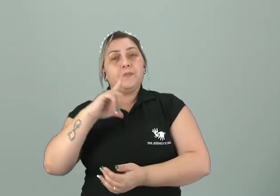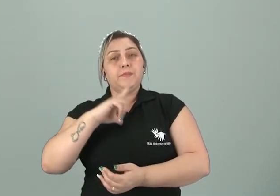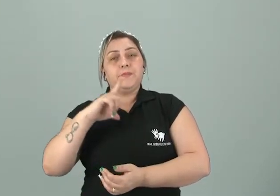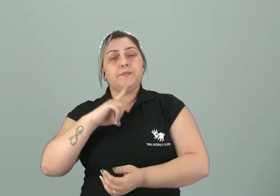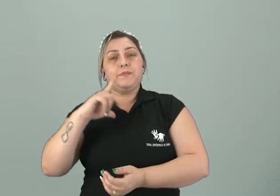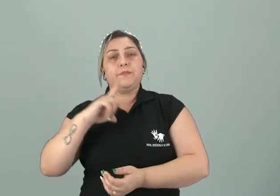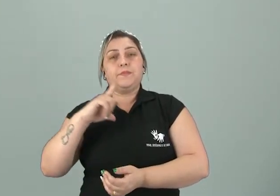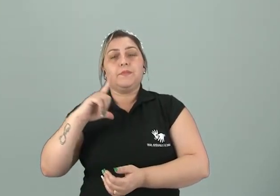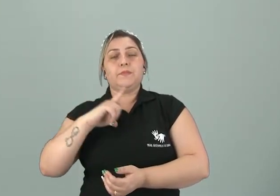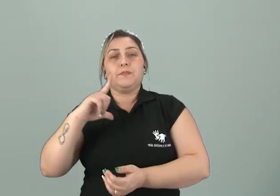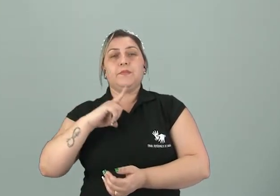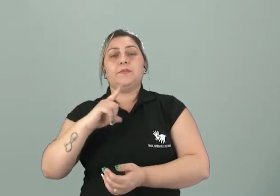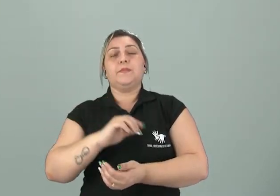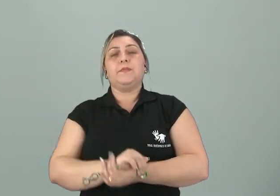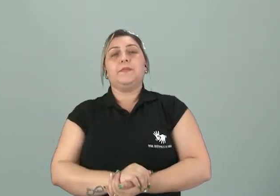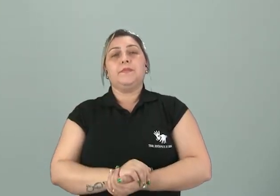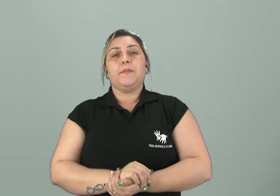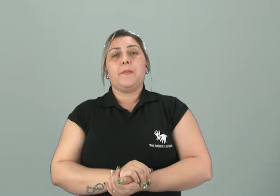esse amparato